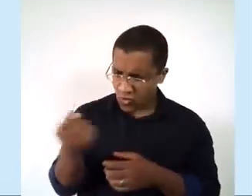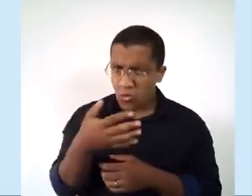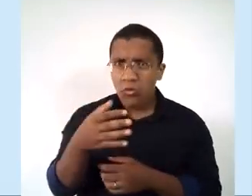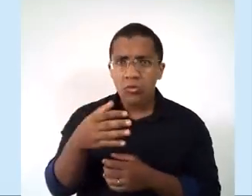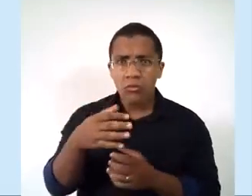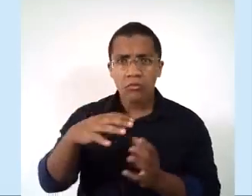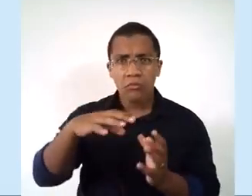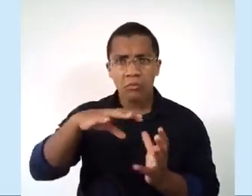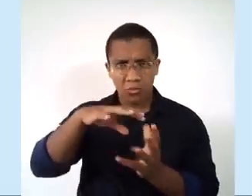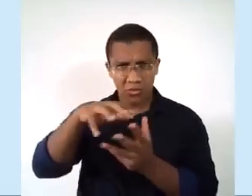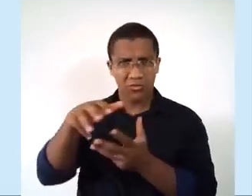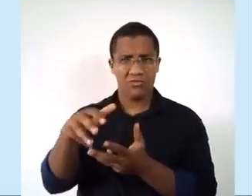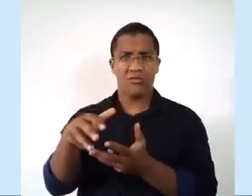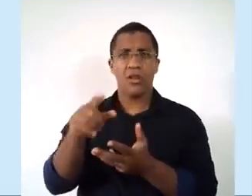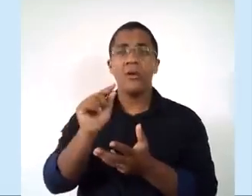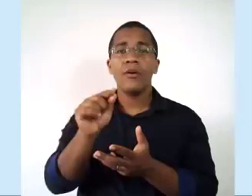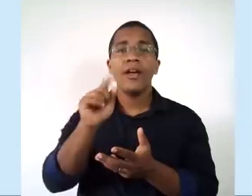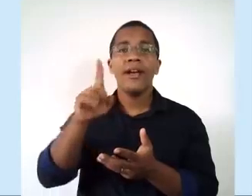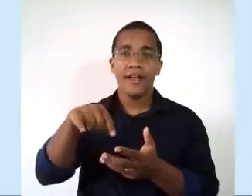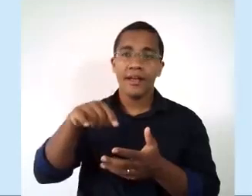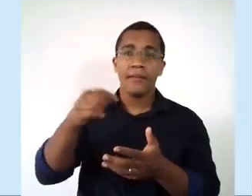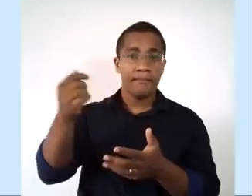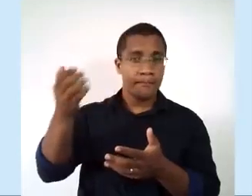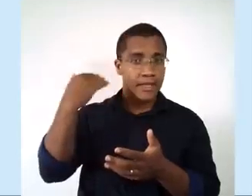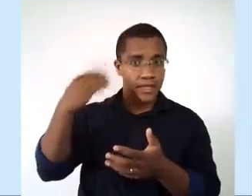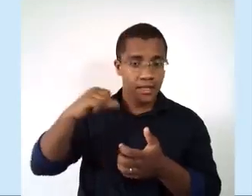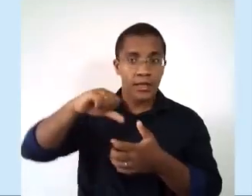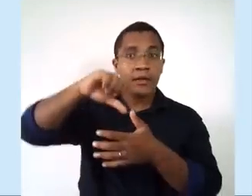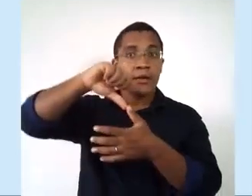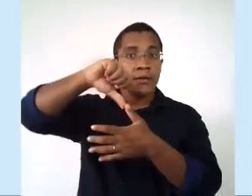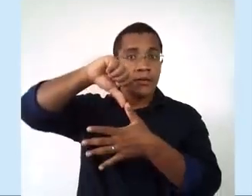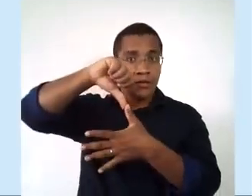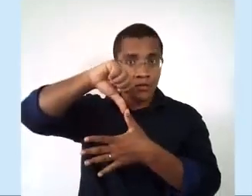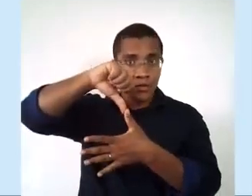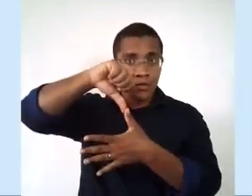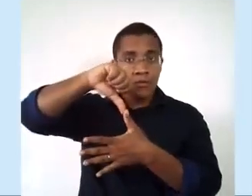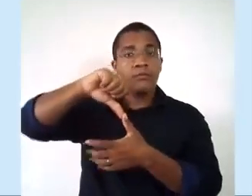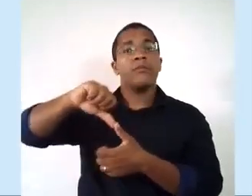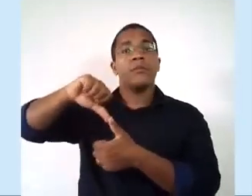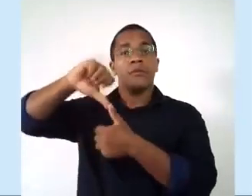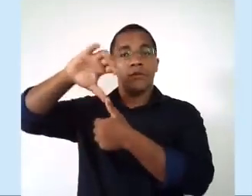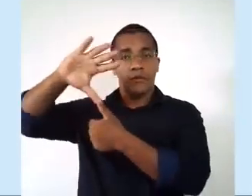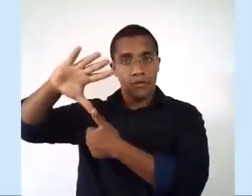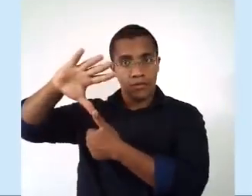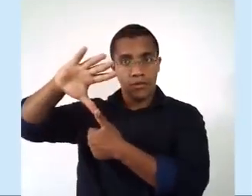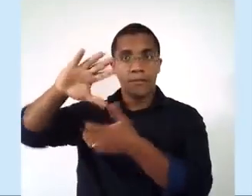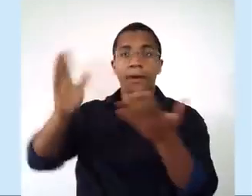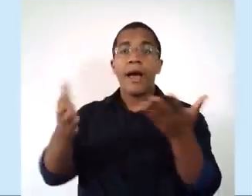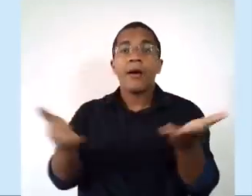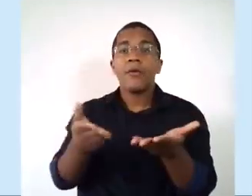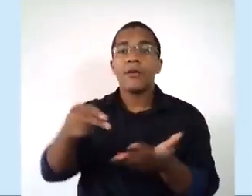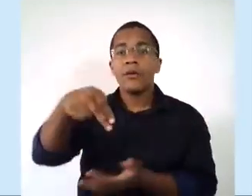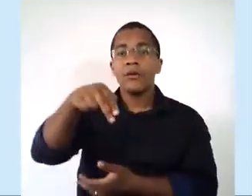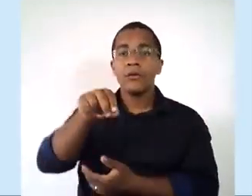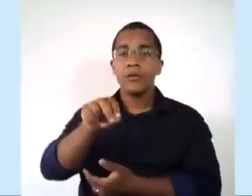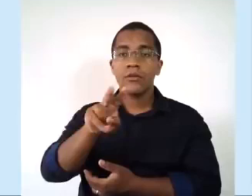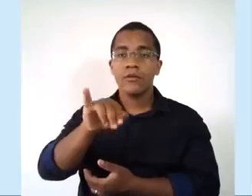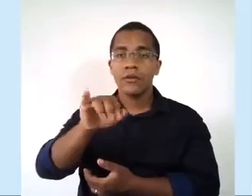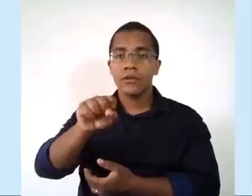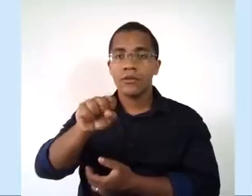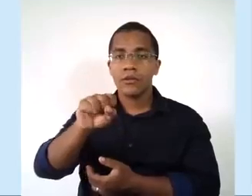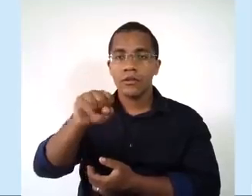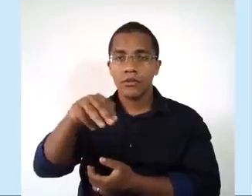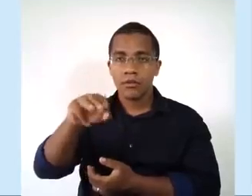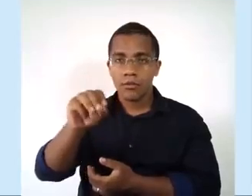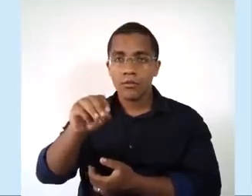Mundo era a América do Sul e a América do Norte. Atualmente, o chamado Novíssimo Mundo vai ser aquela